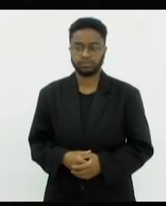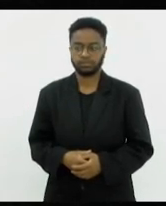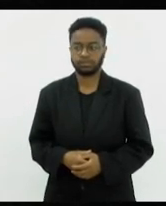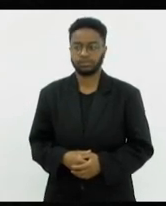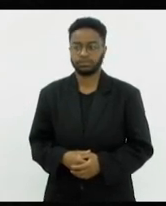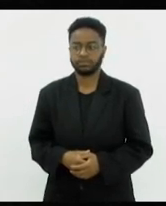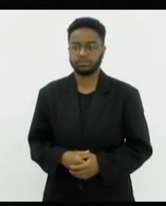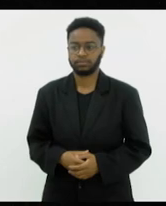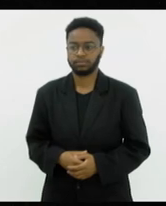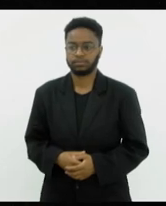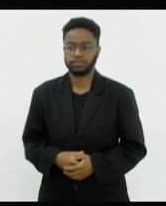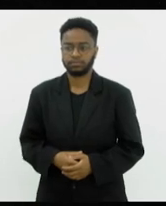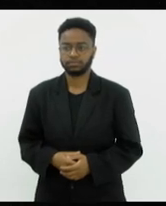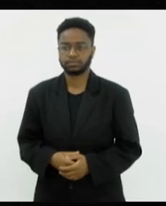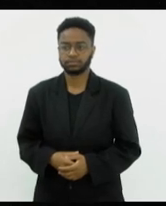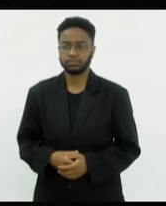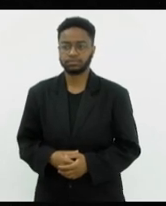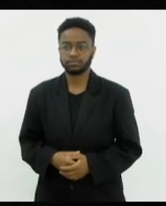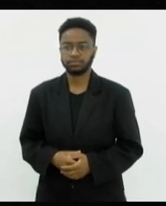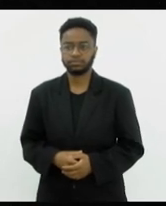E nessa linha, senhor presidente,